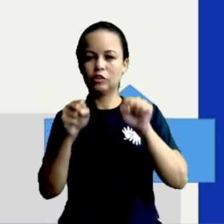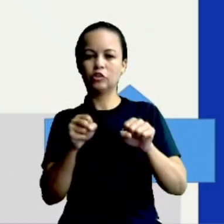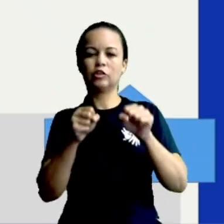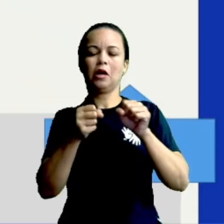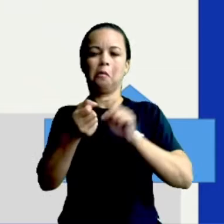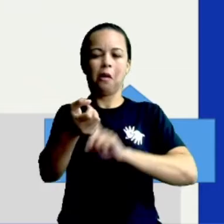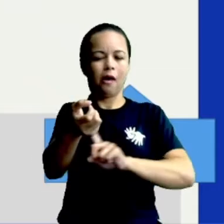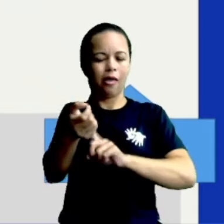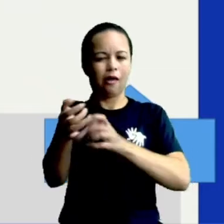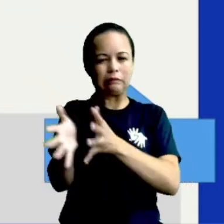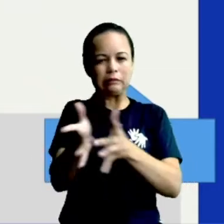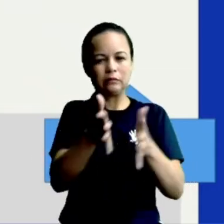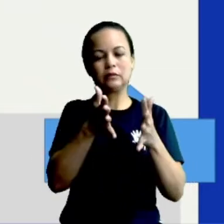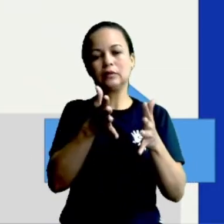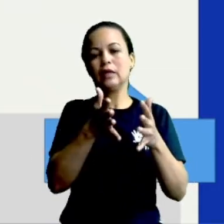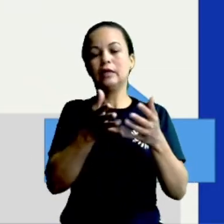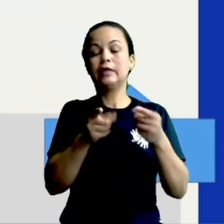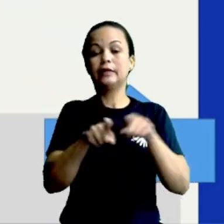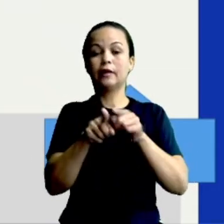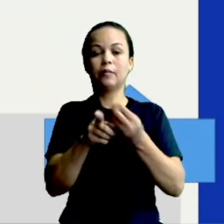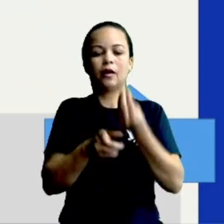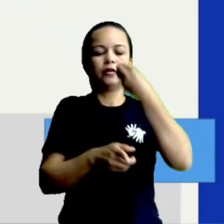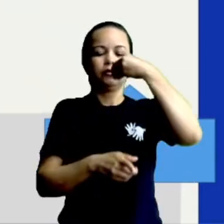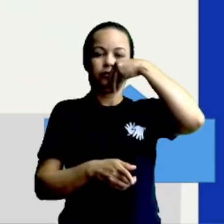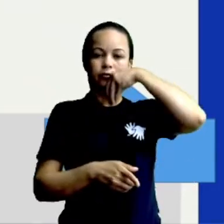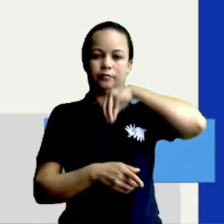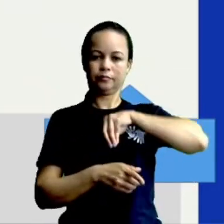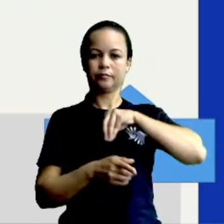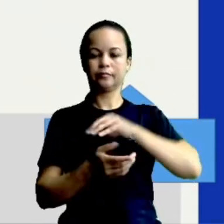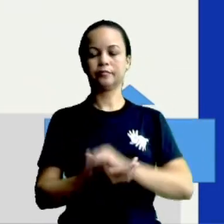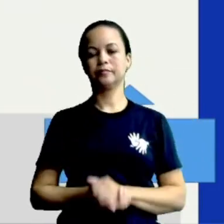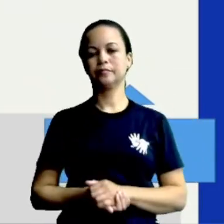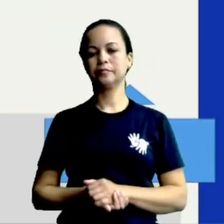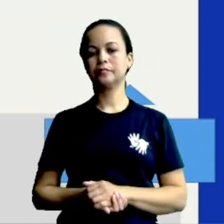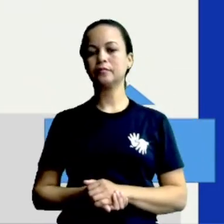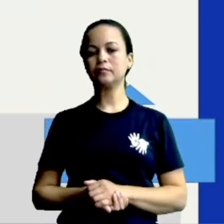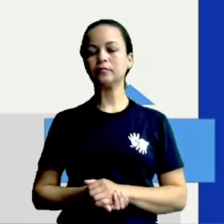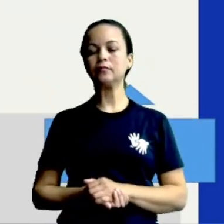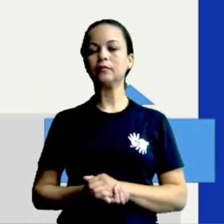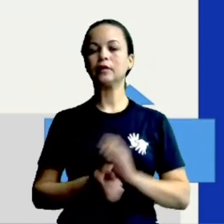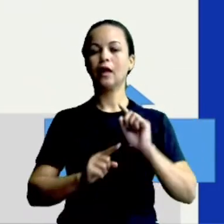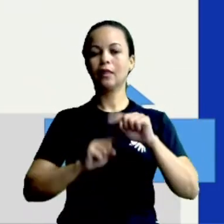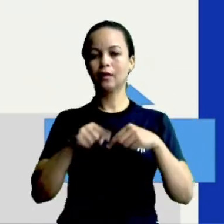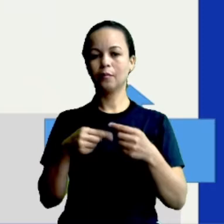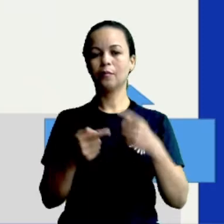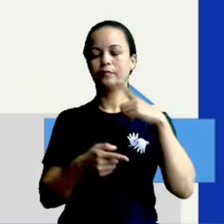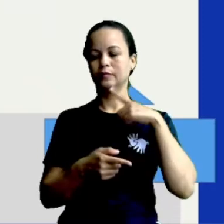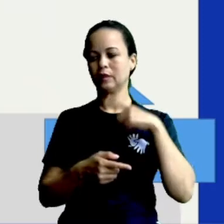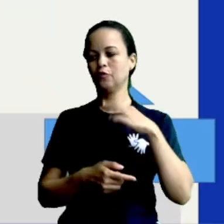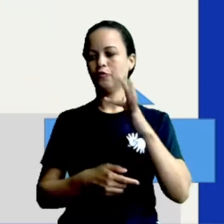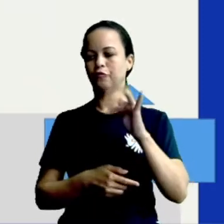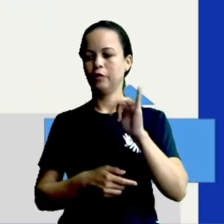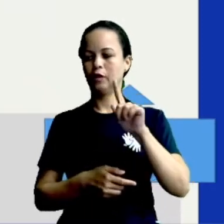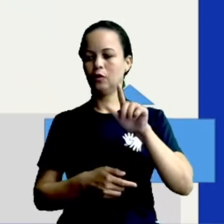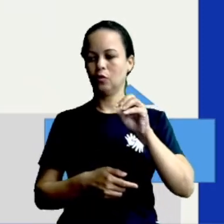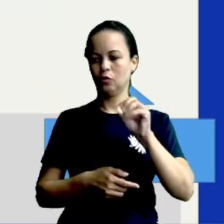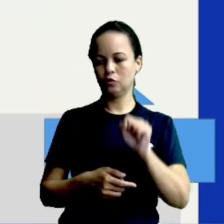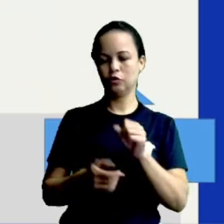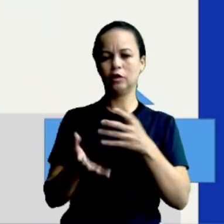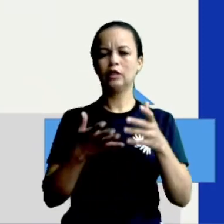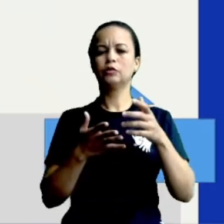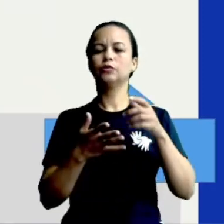nervoso, um sistema digestivo. Depois vem agora os filos dos